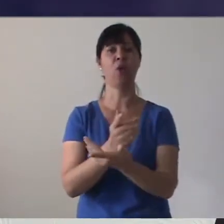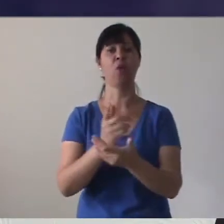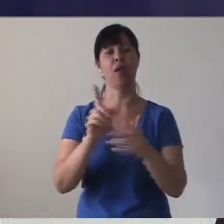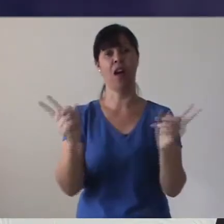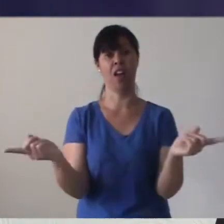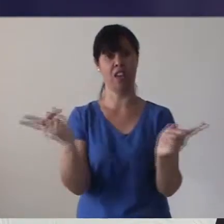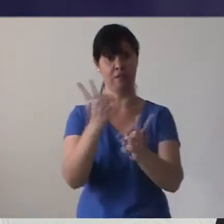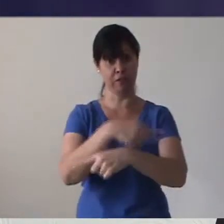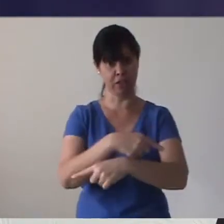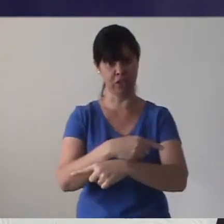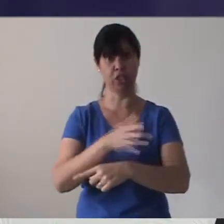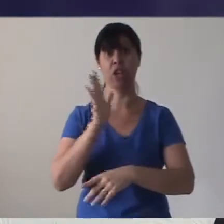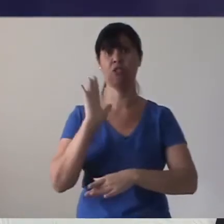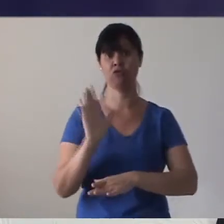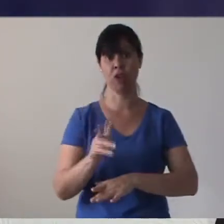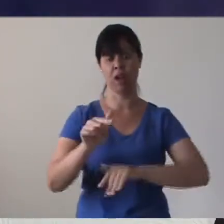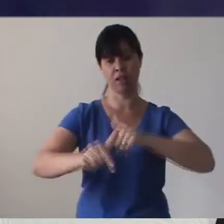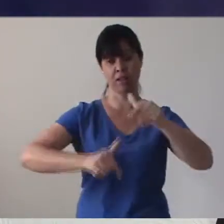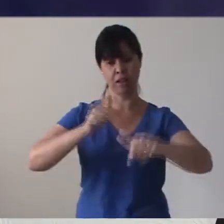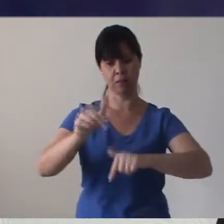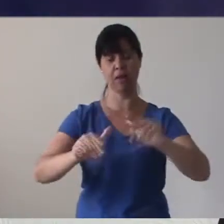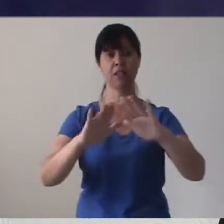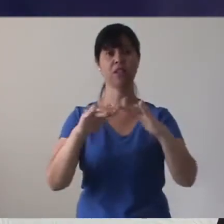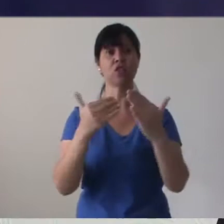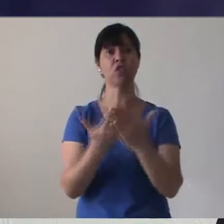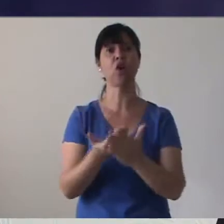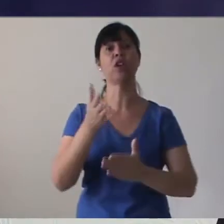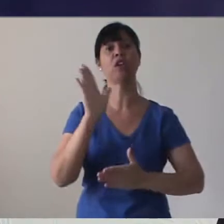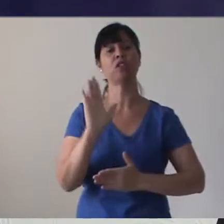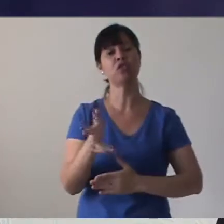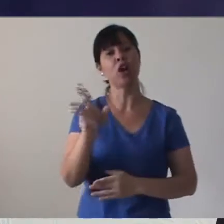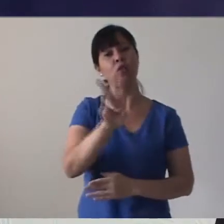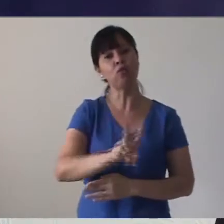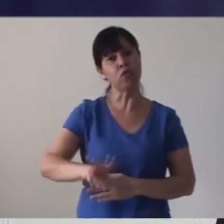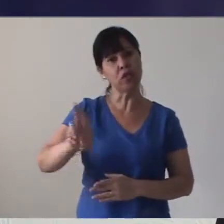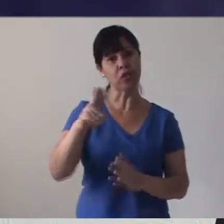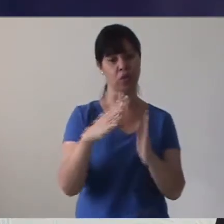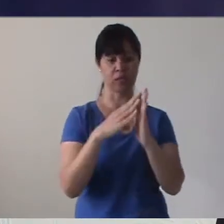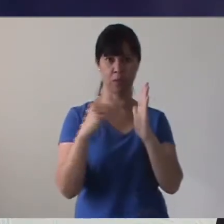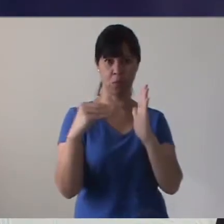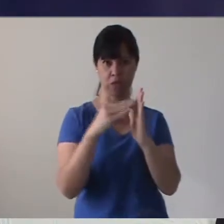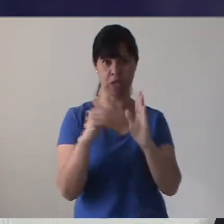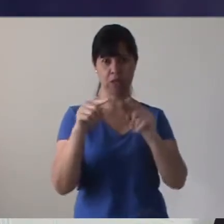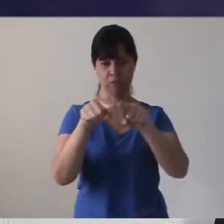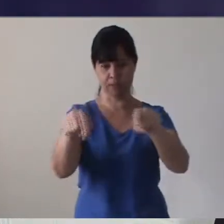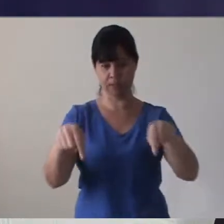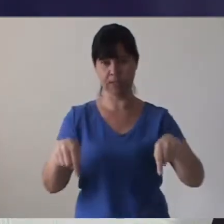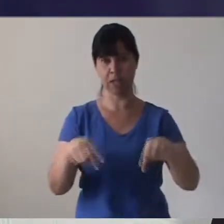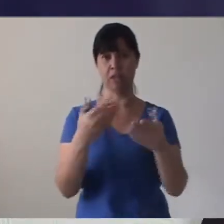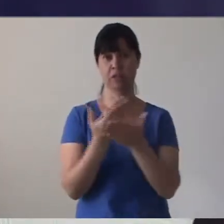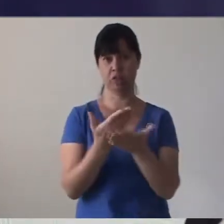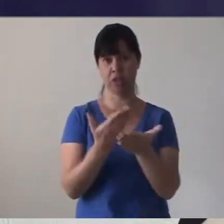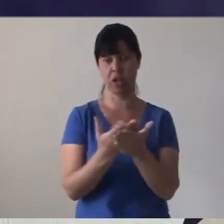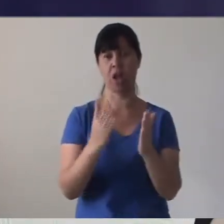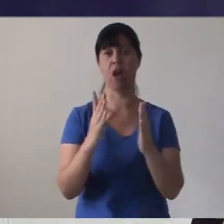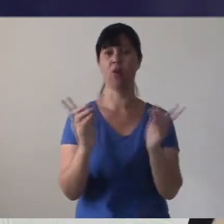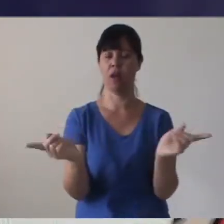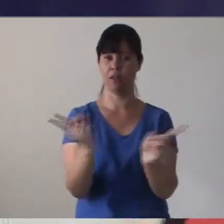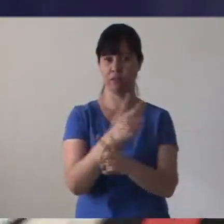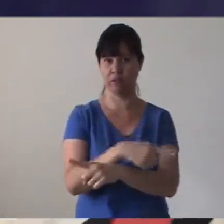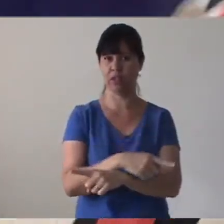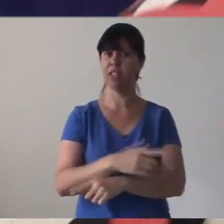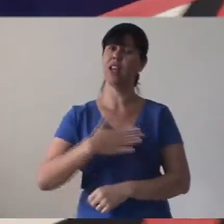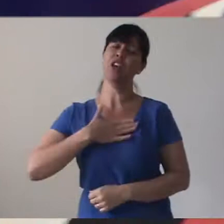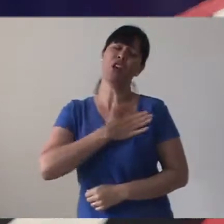que usou esse modelo, né, de sala de aula. Eu gosto muito, particularmente eu gosto